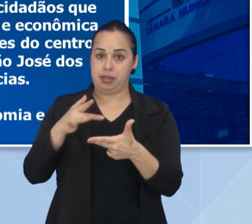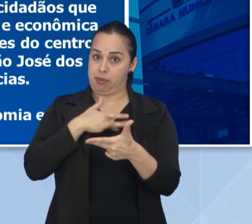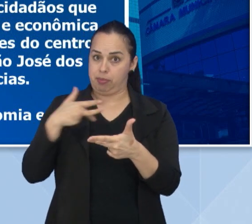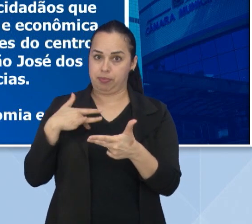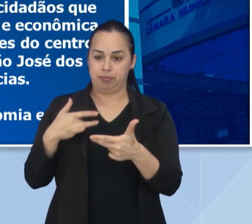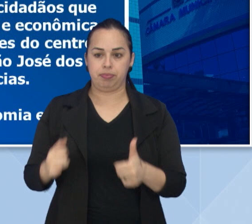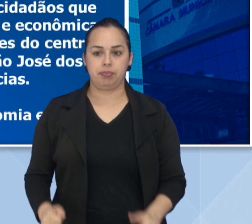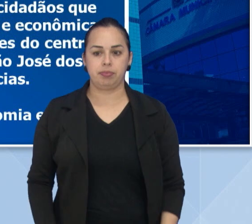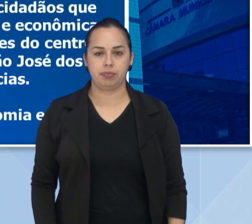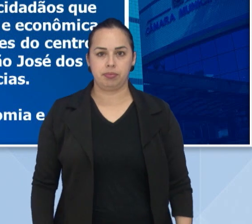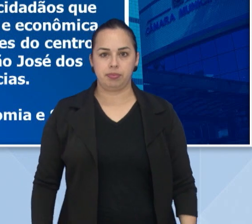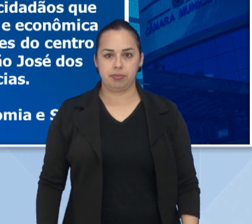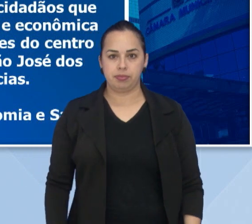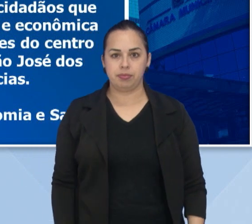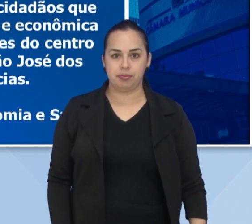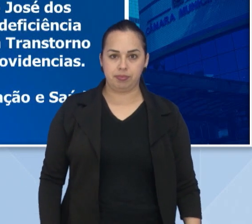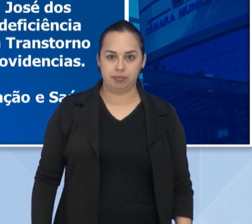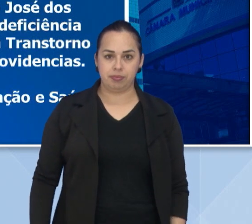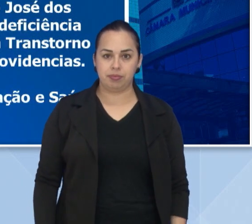e Saúde.